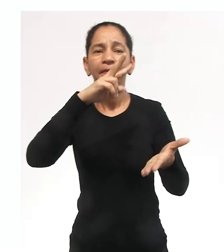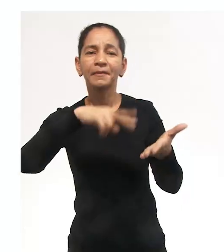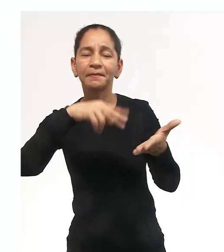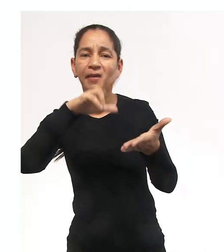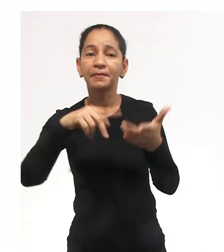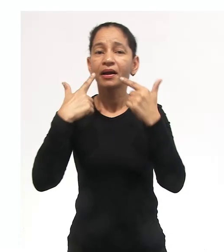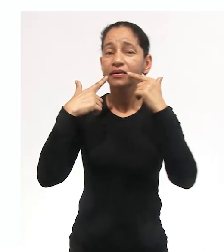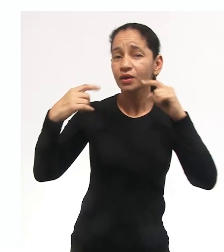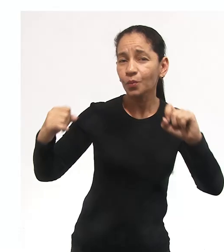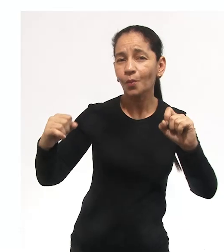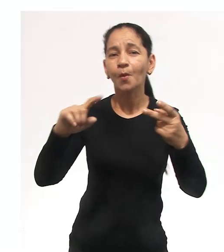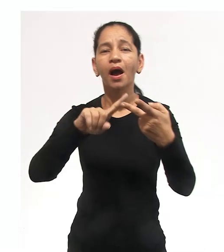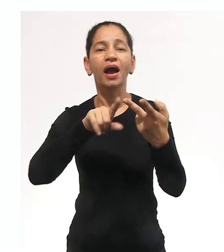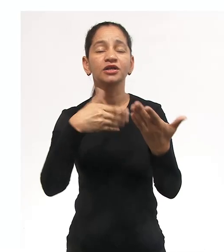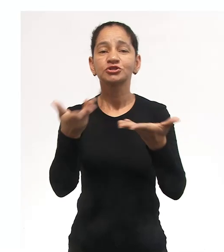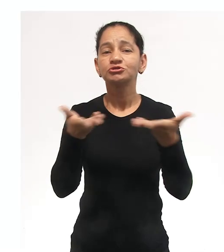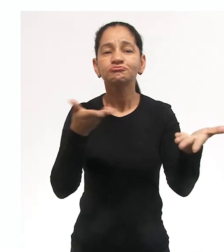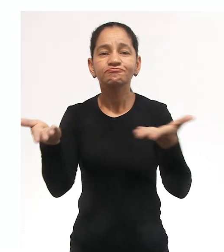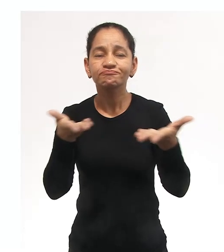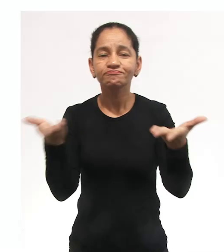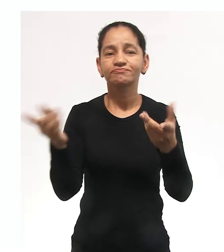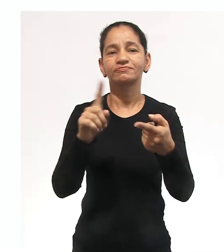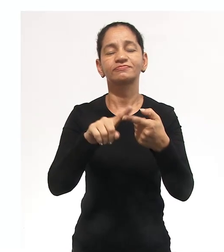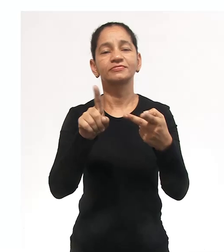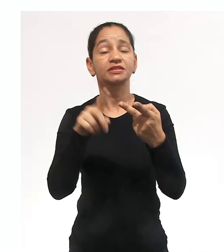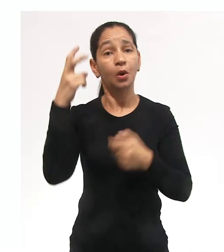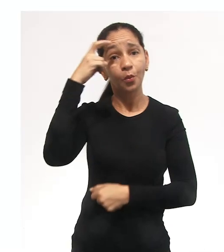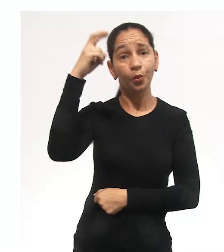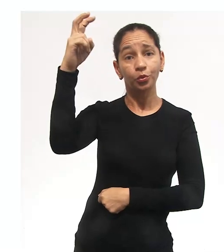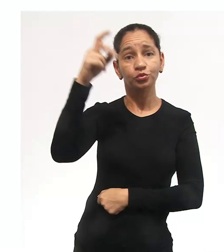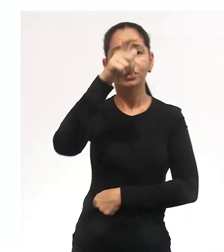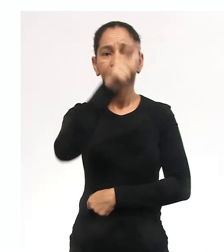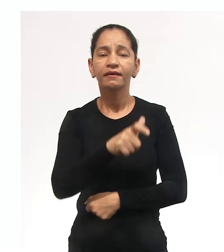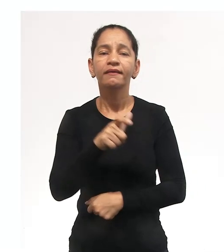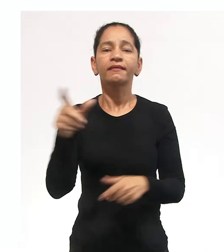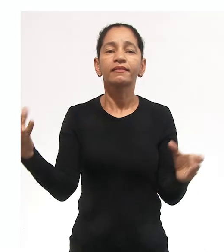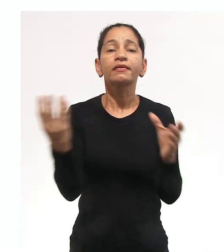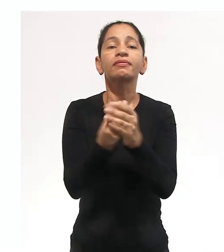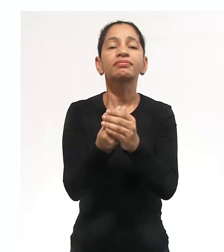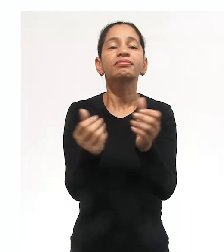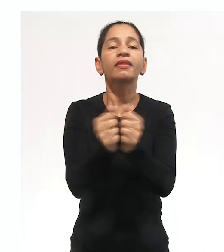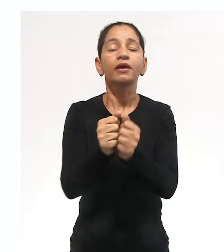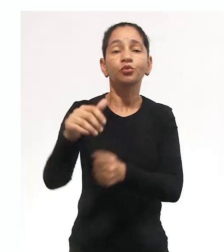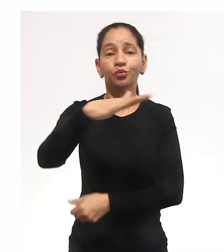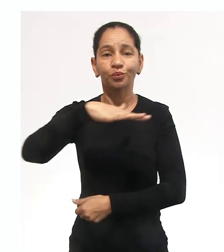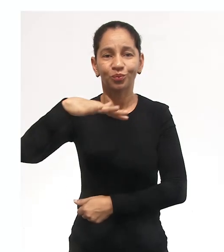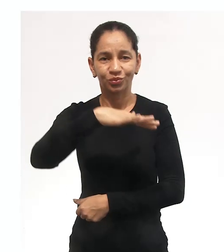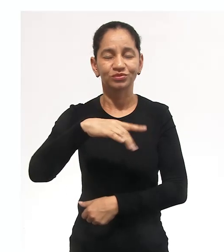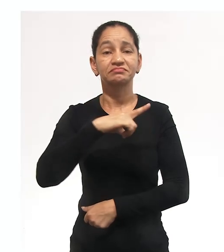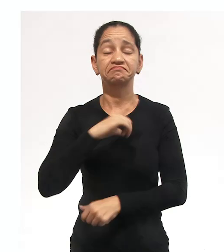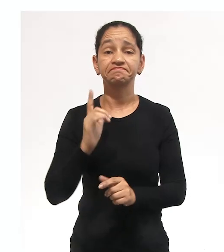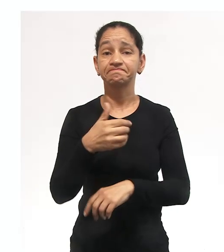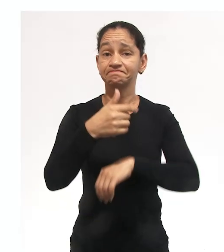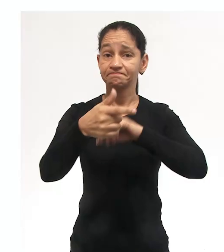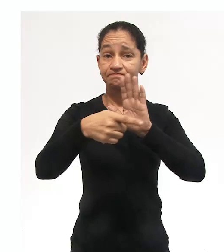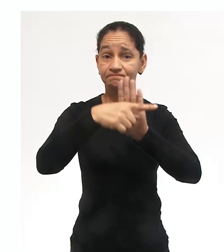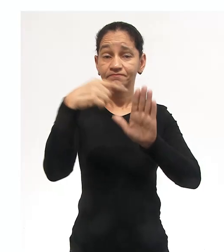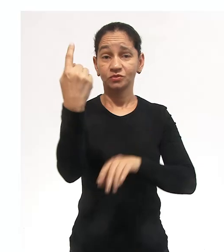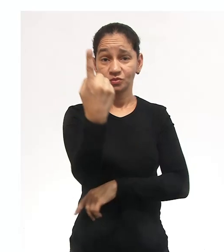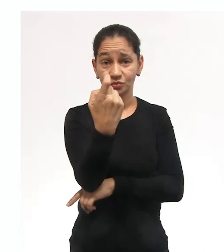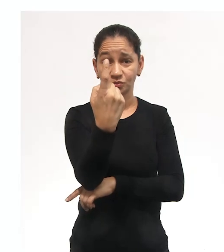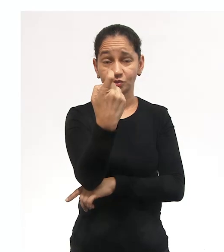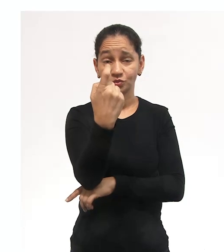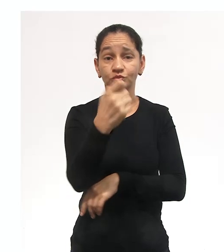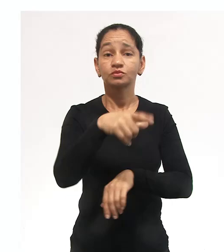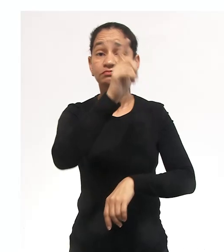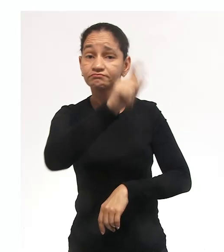de linguagem, de mediação, de sujeito-cultura. A atividade de percurso 1, ela vai estar focada nessa